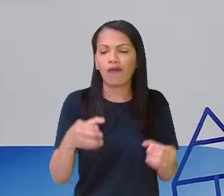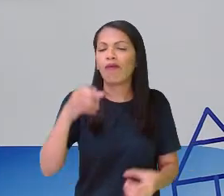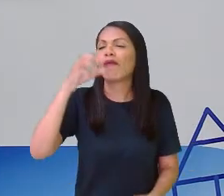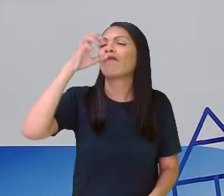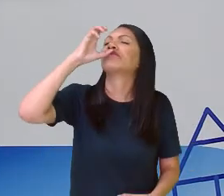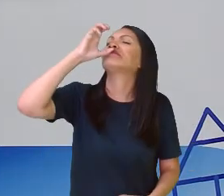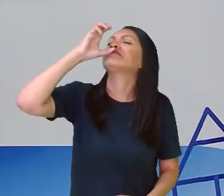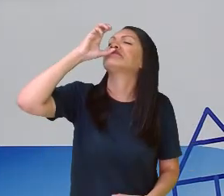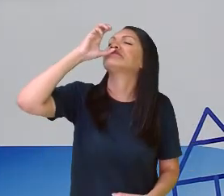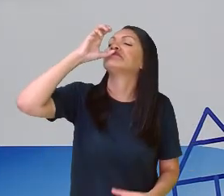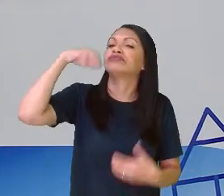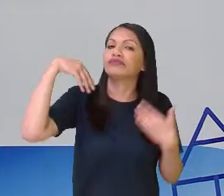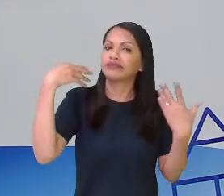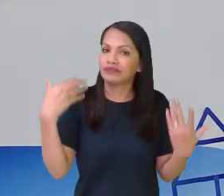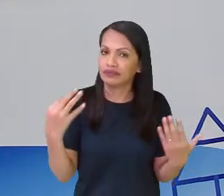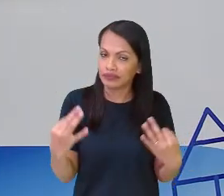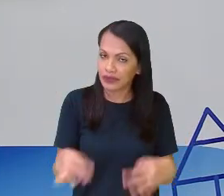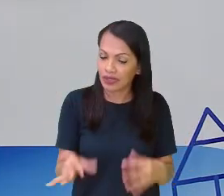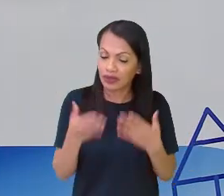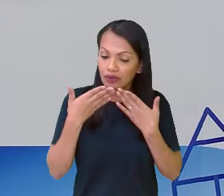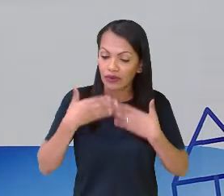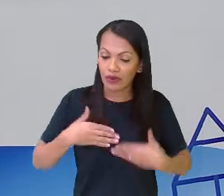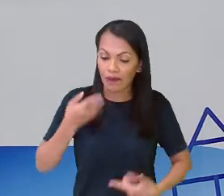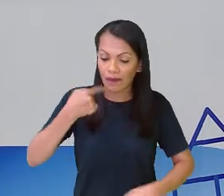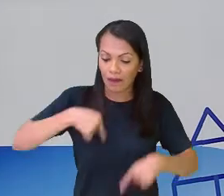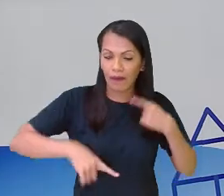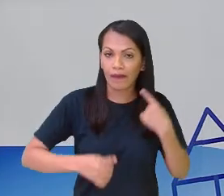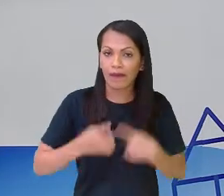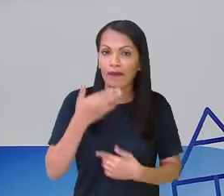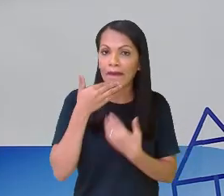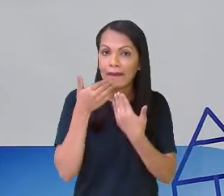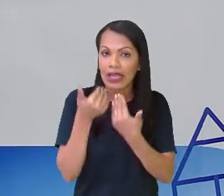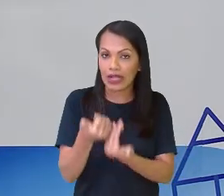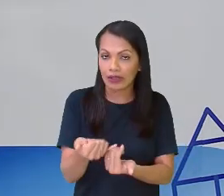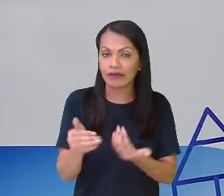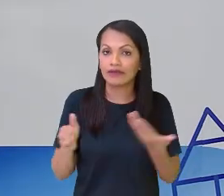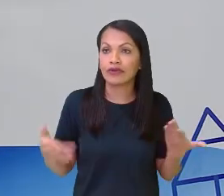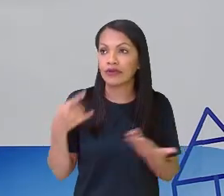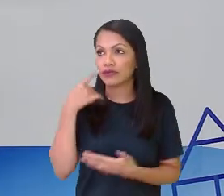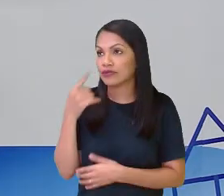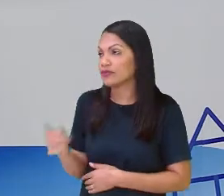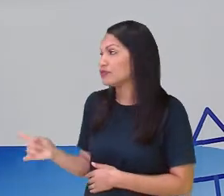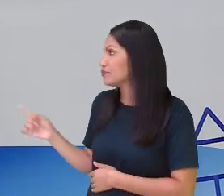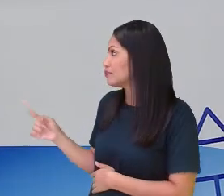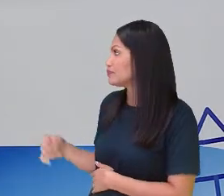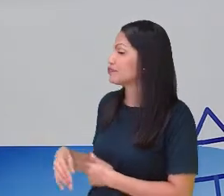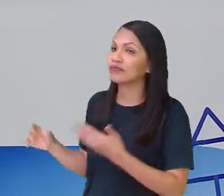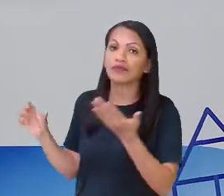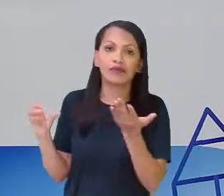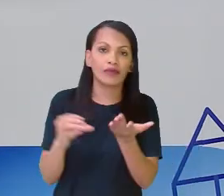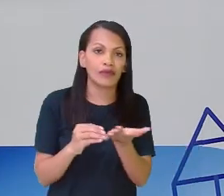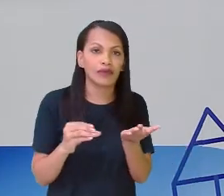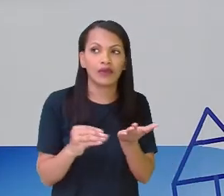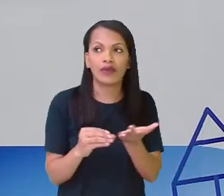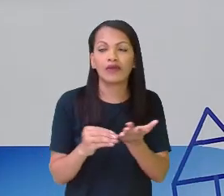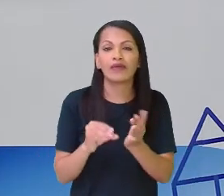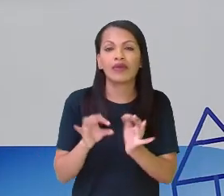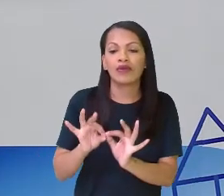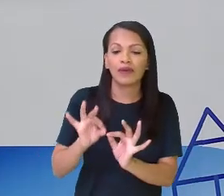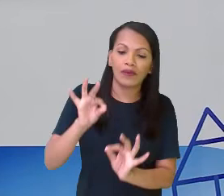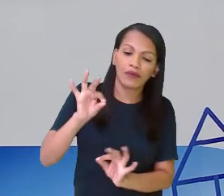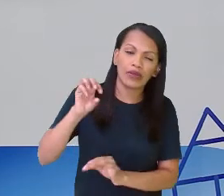O refrigerante que eu falei. Lembrando, esse suco, quando a gente fala no copinho, normalmente ele está medido em